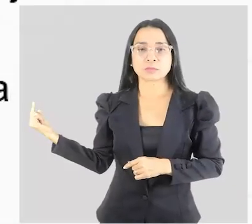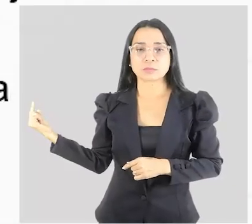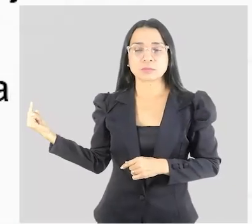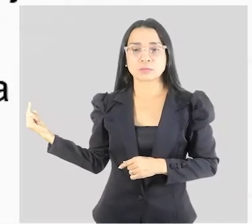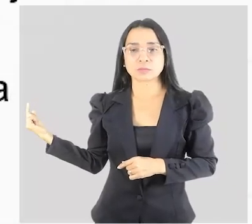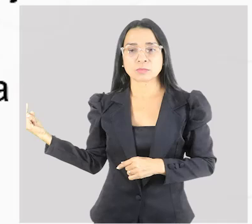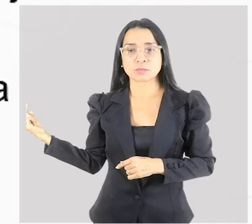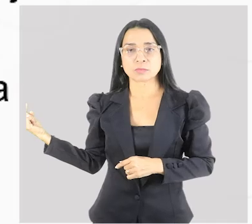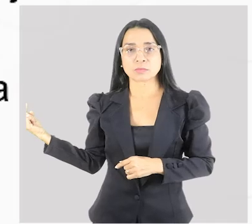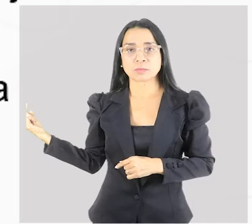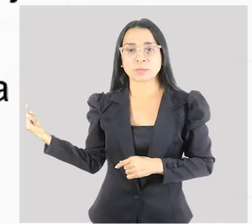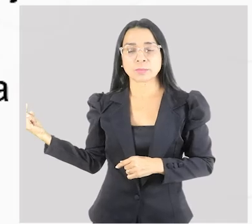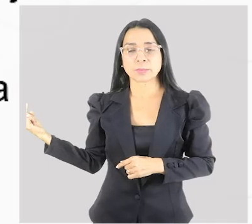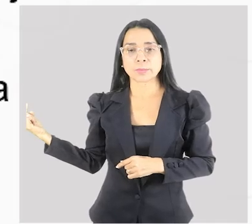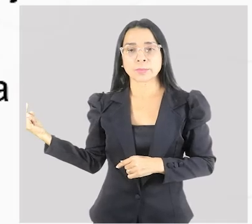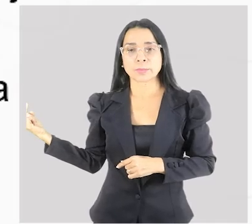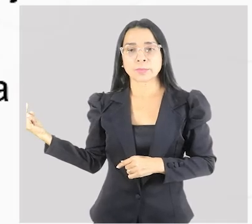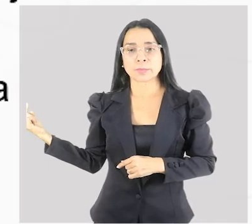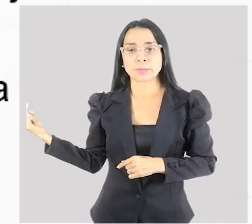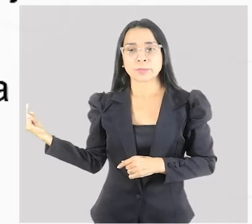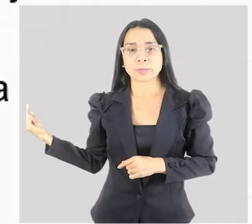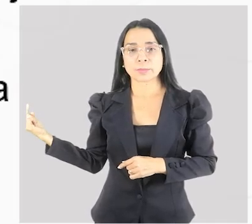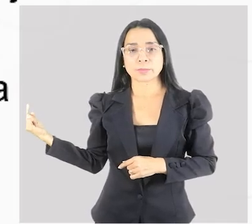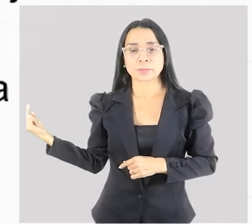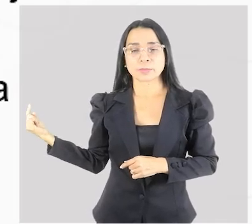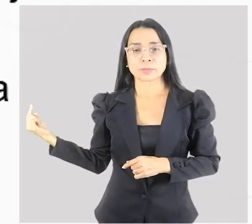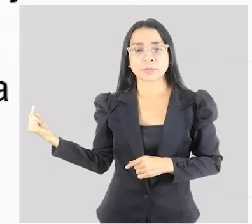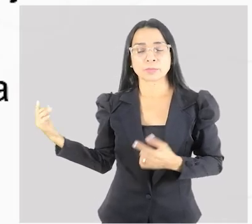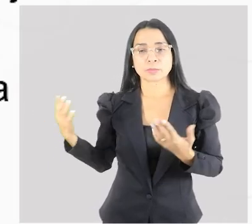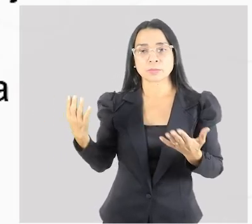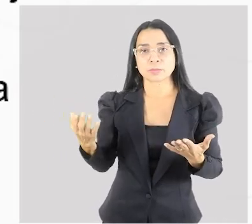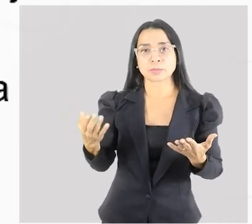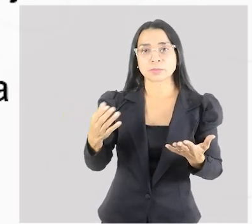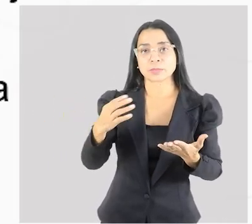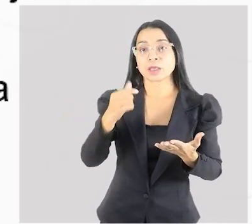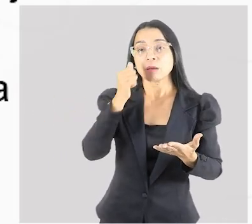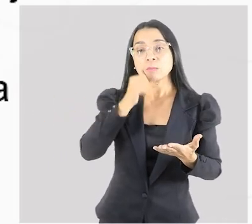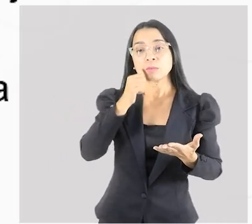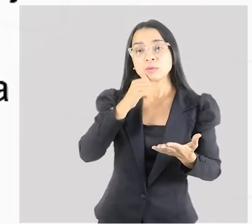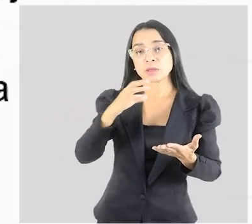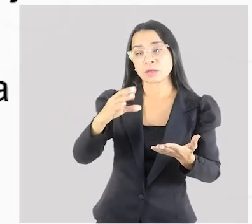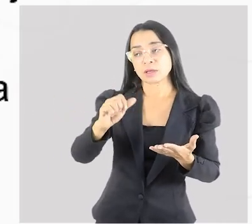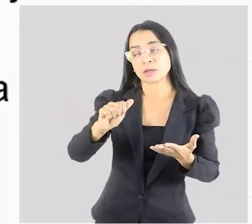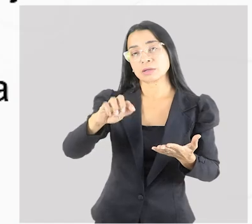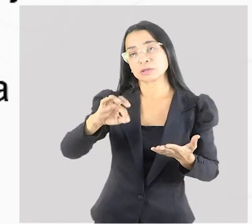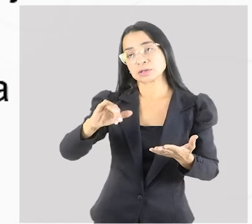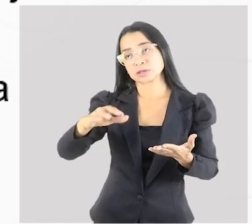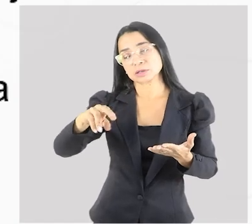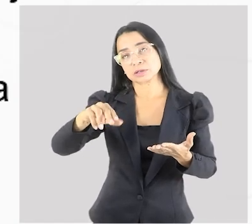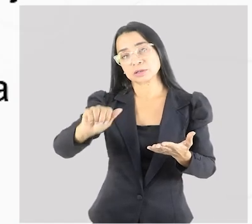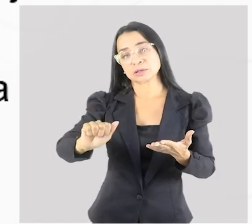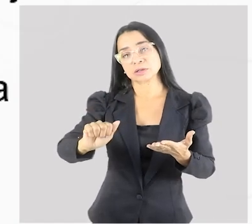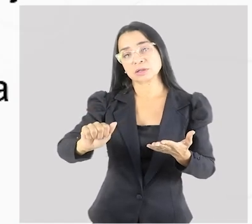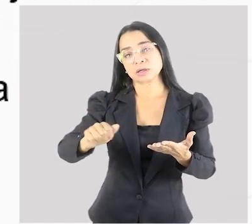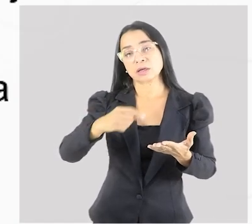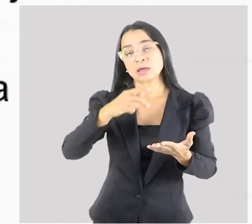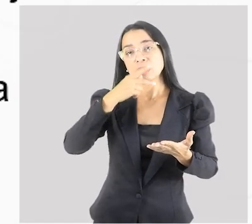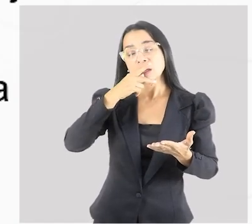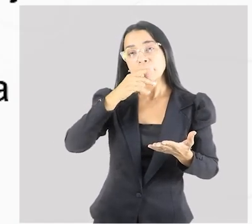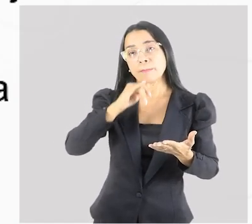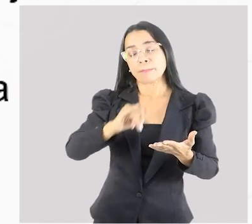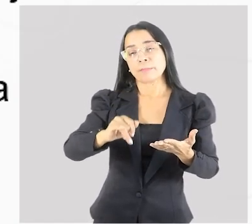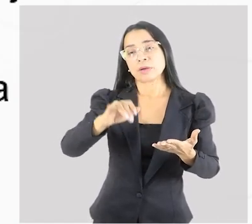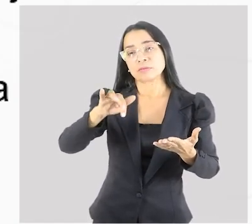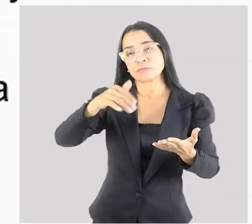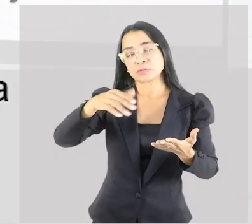inspirada na seguinte situação, a lenda de Catirina e de Pai Francisco. Catirina e Pai Francisco são um casal de pessoas pretas, negros, eles